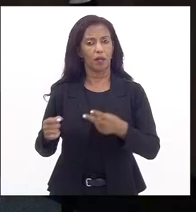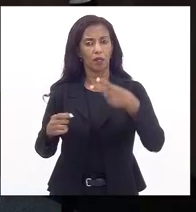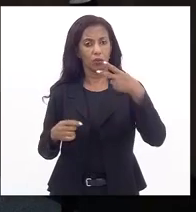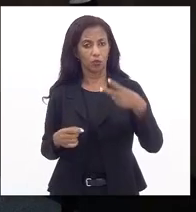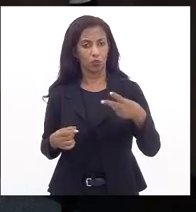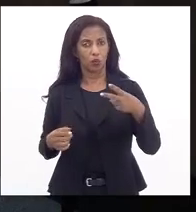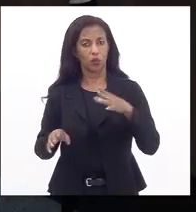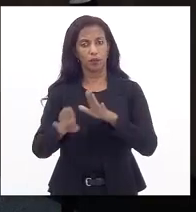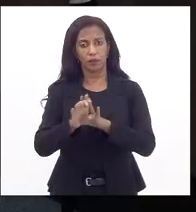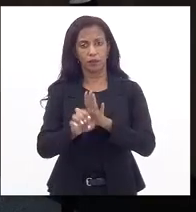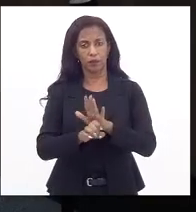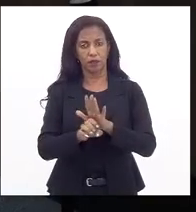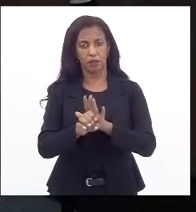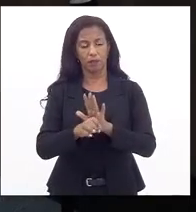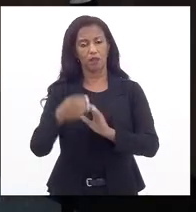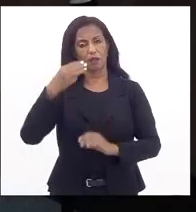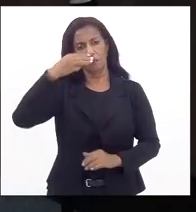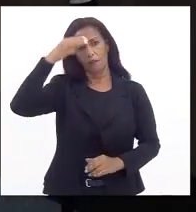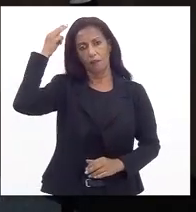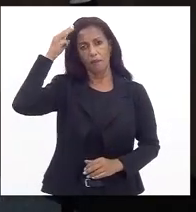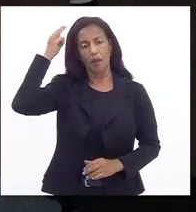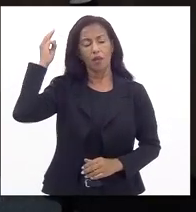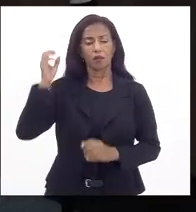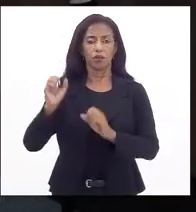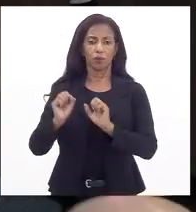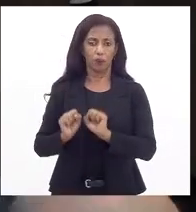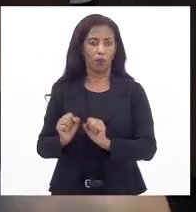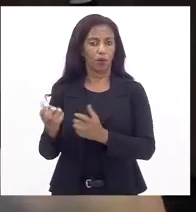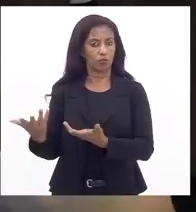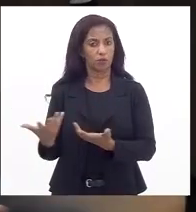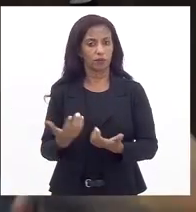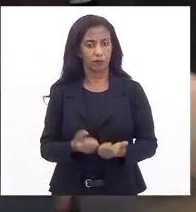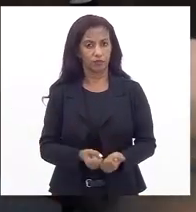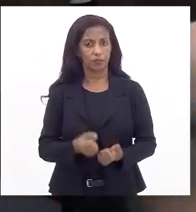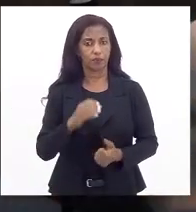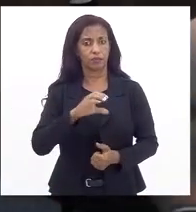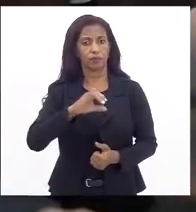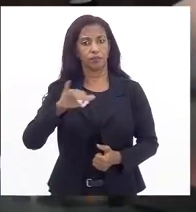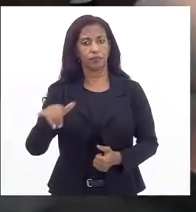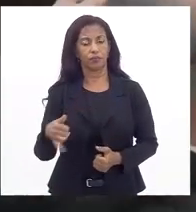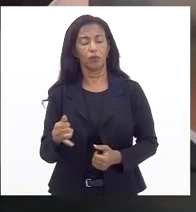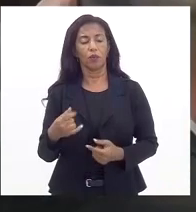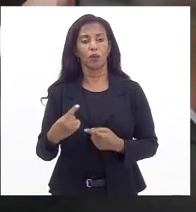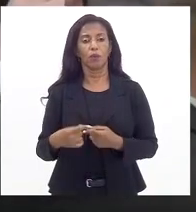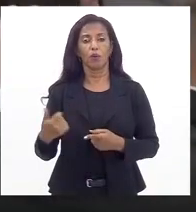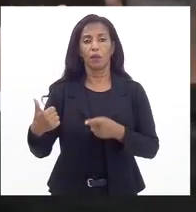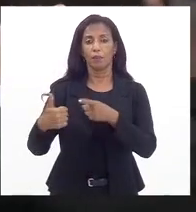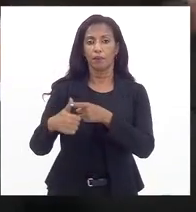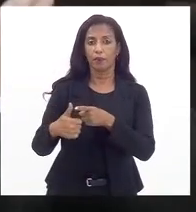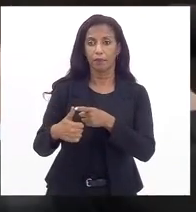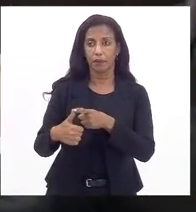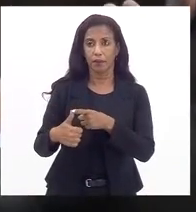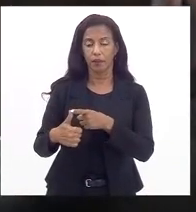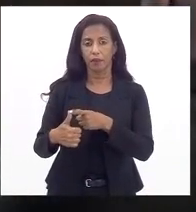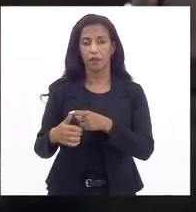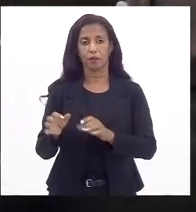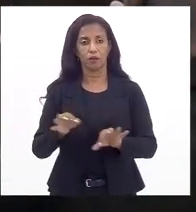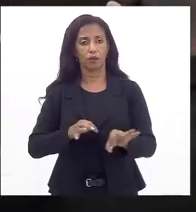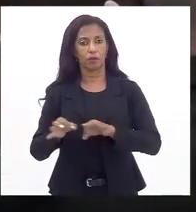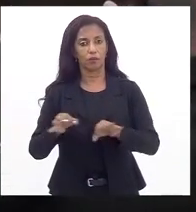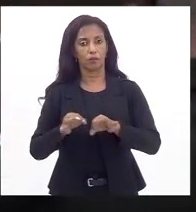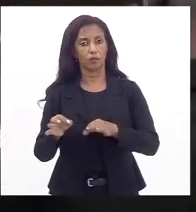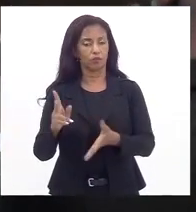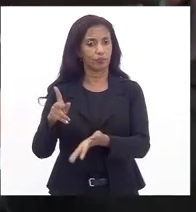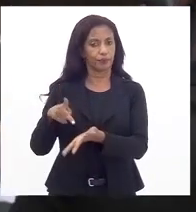Márcio Pacheco pode acatá-las na ccj porque a primeira Deputado Márcio Pacheco no